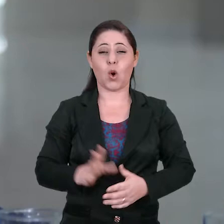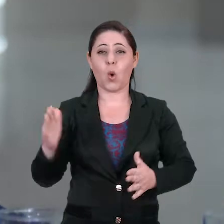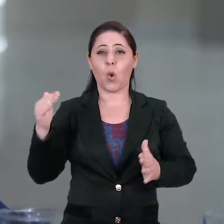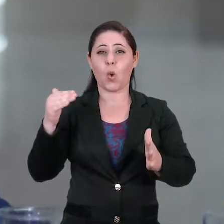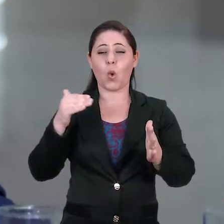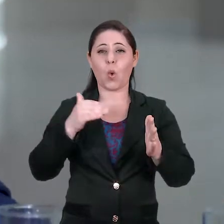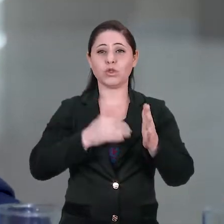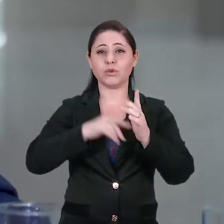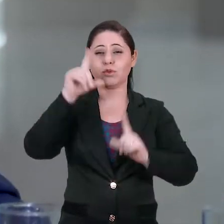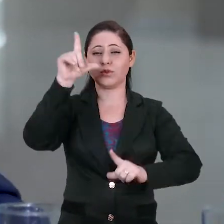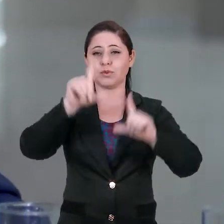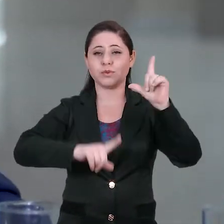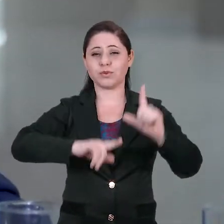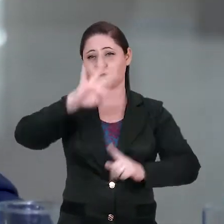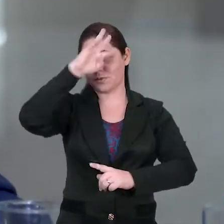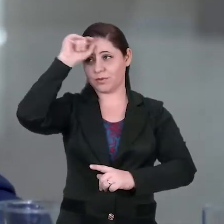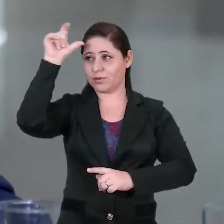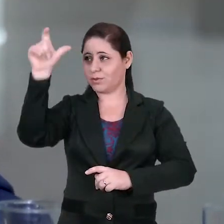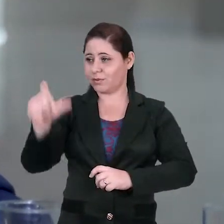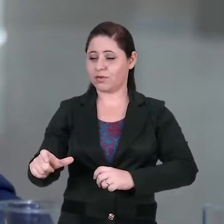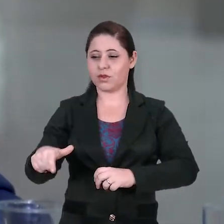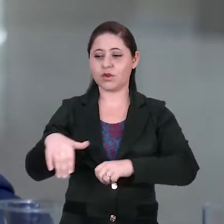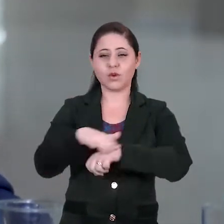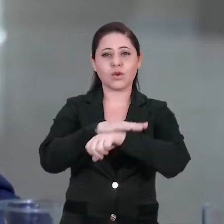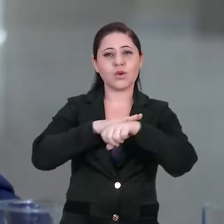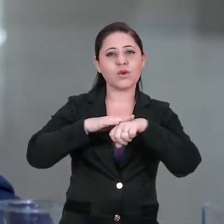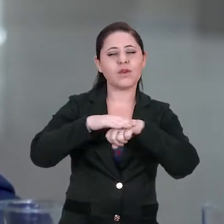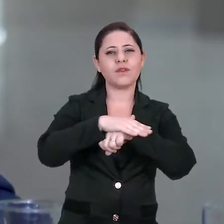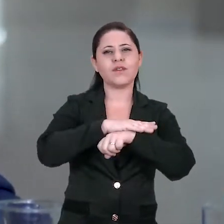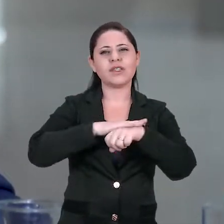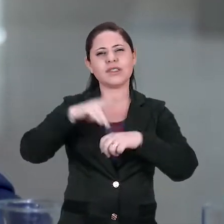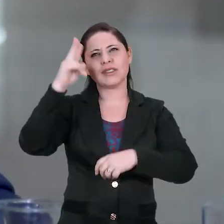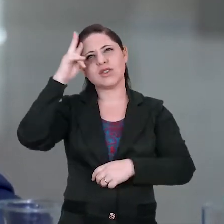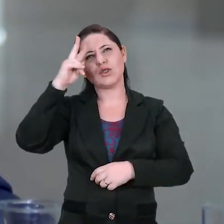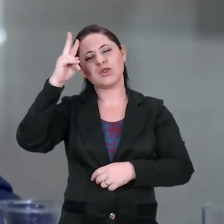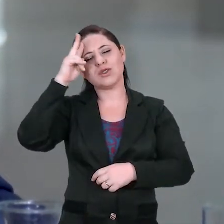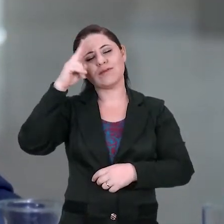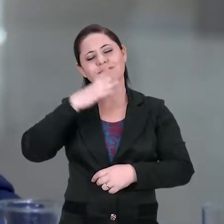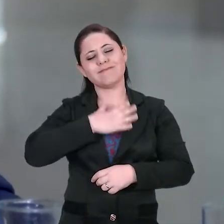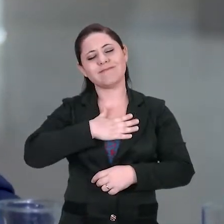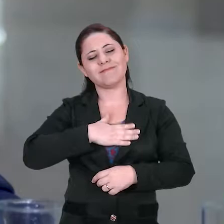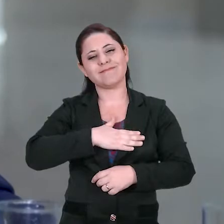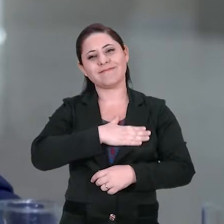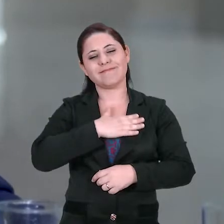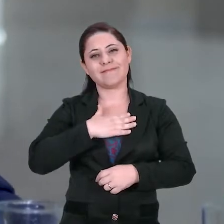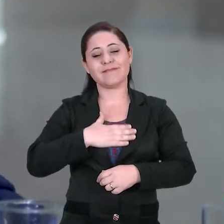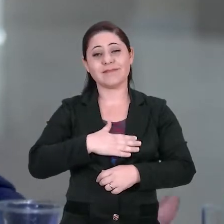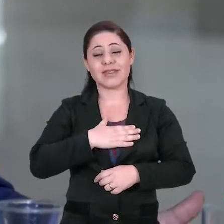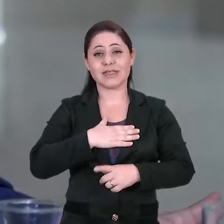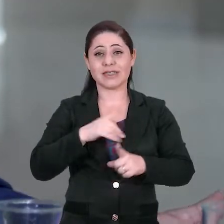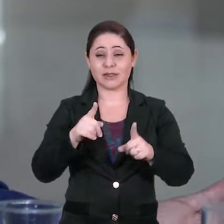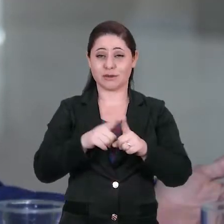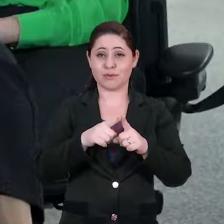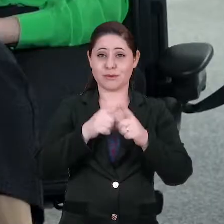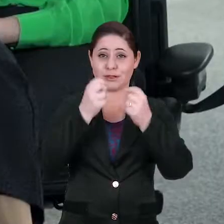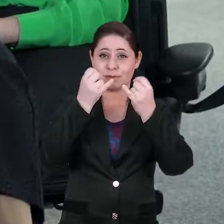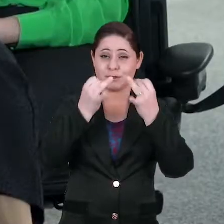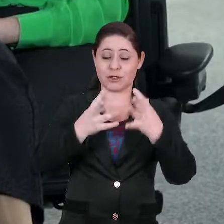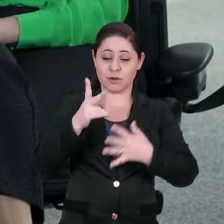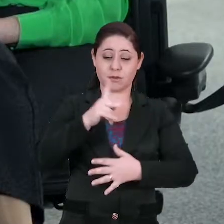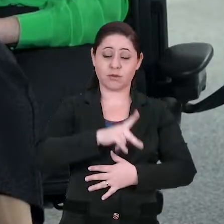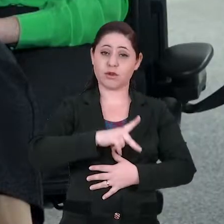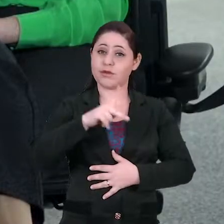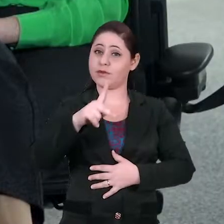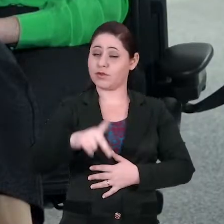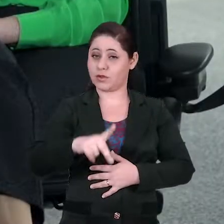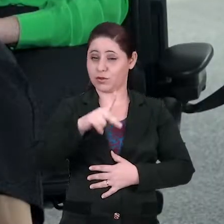Então vamos lá para o nosso último bloco do programa Personalidade, essa conversa histórica, agradável, didática, não podia ser o contrário,